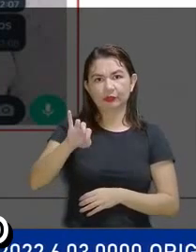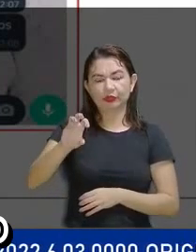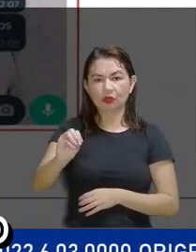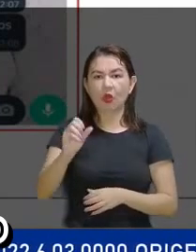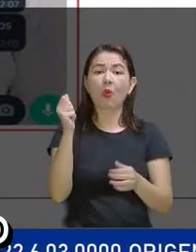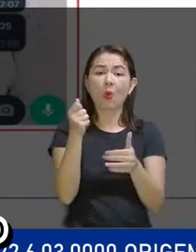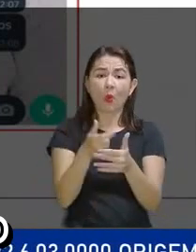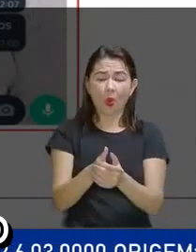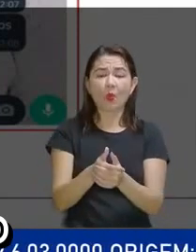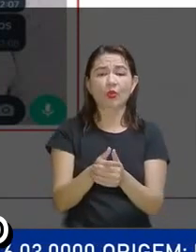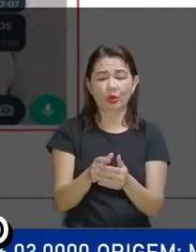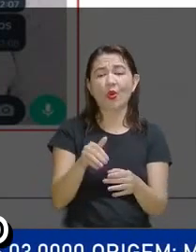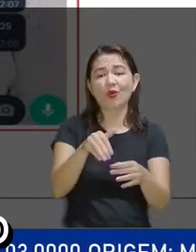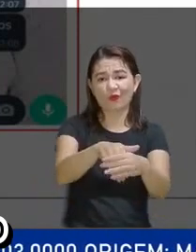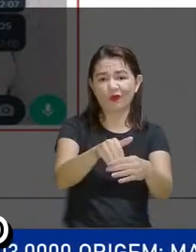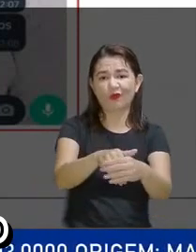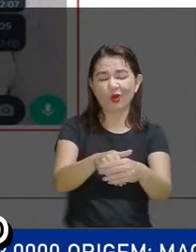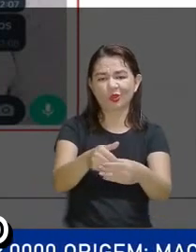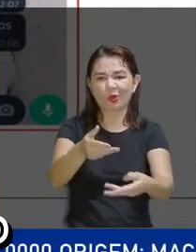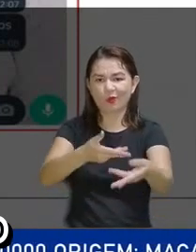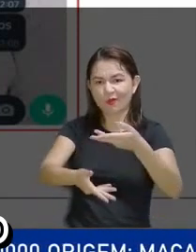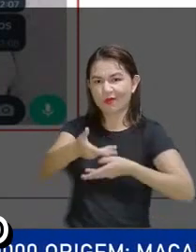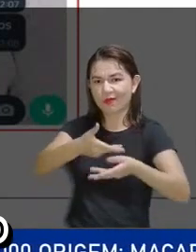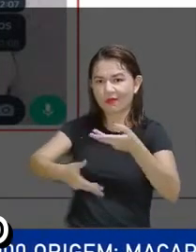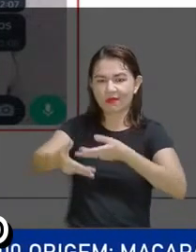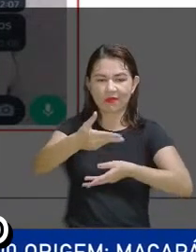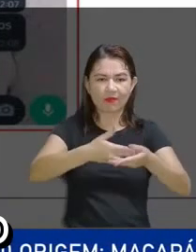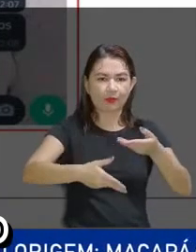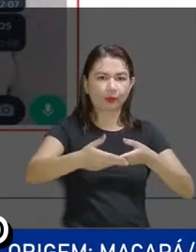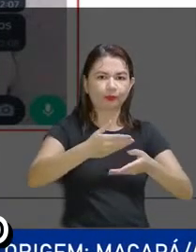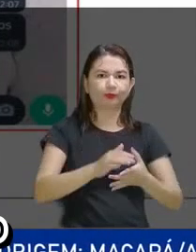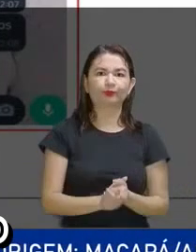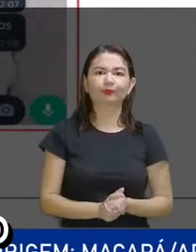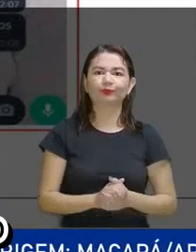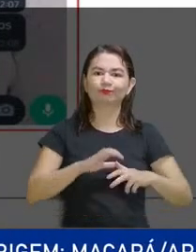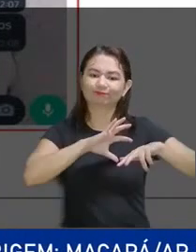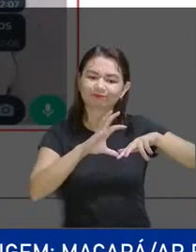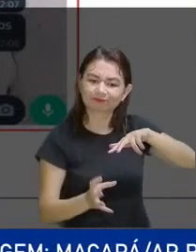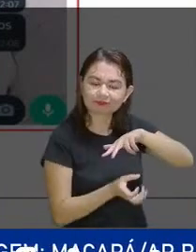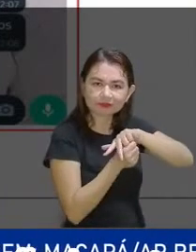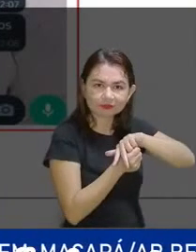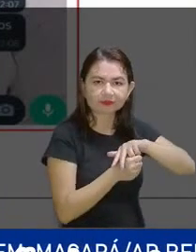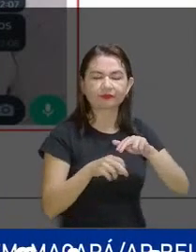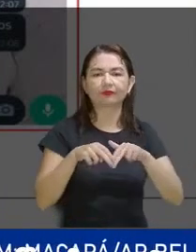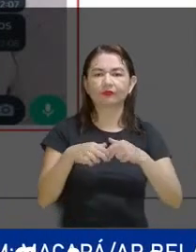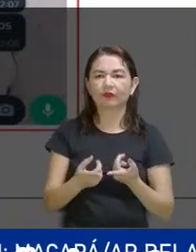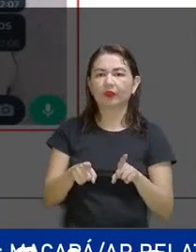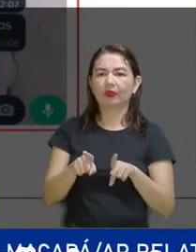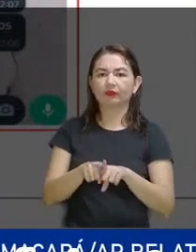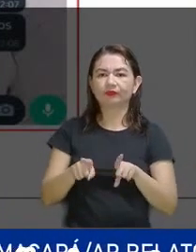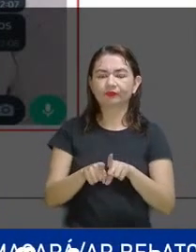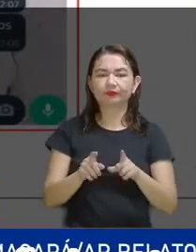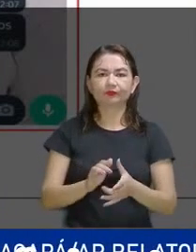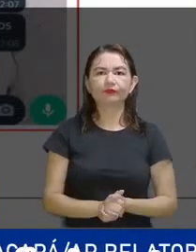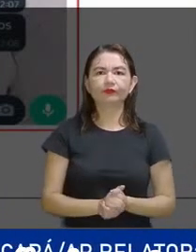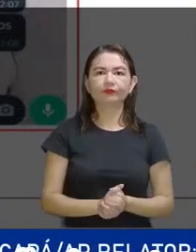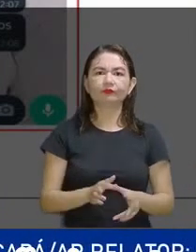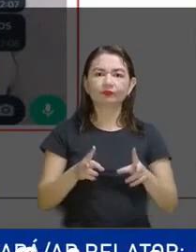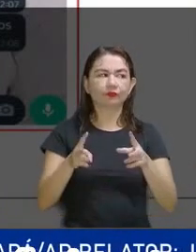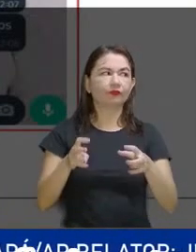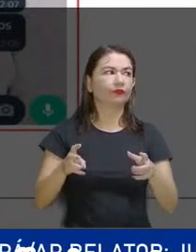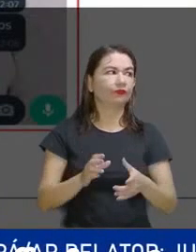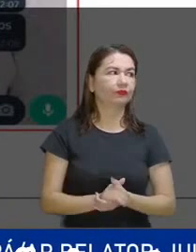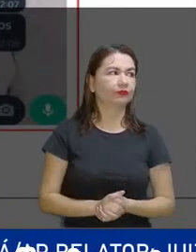à compra de votos, visando a obter o apoio de eleitores em benefício desse candidato. Tais fatos jogam luz